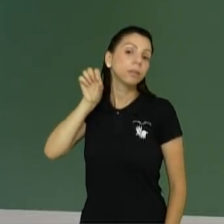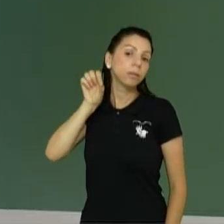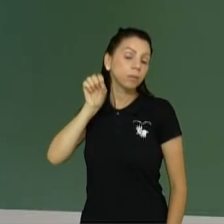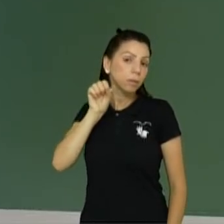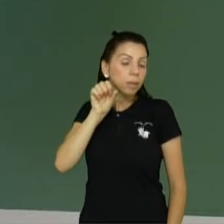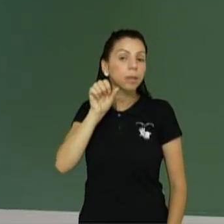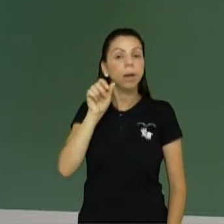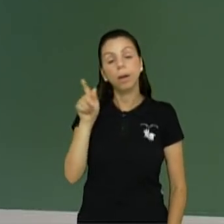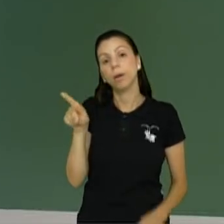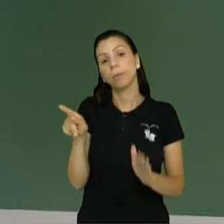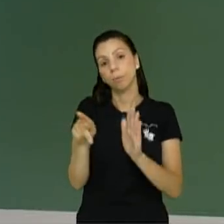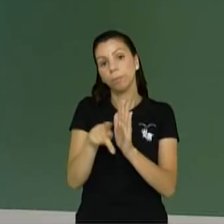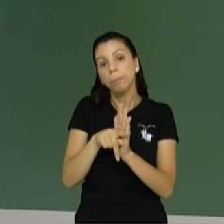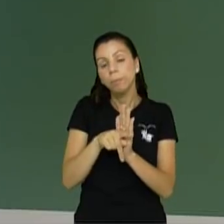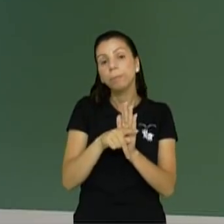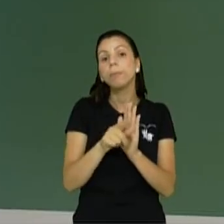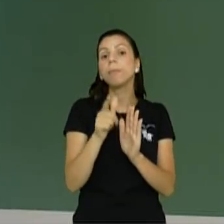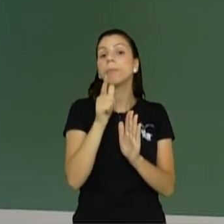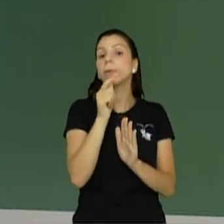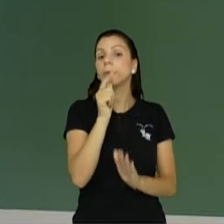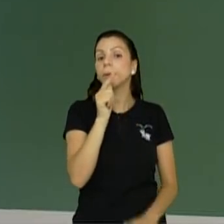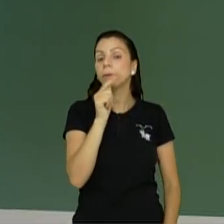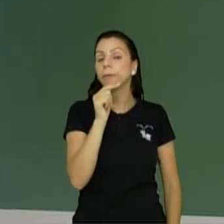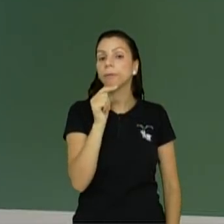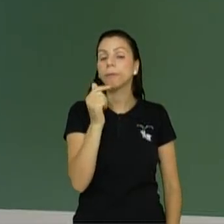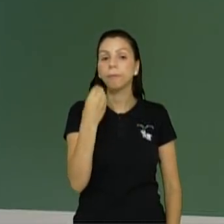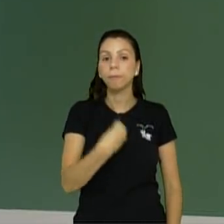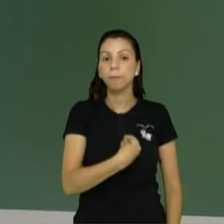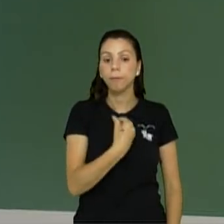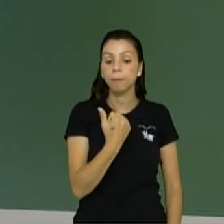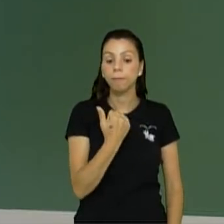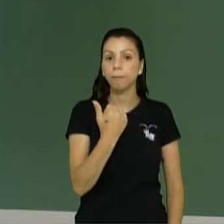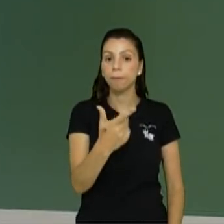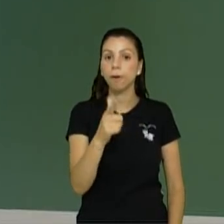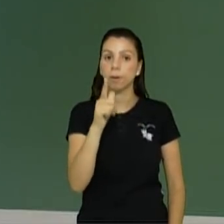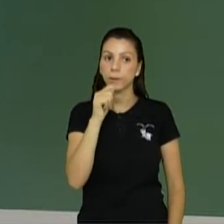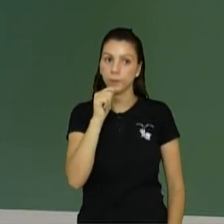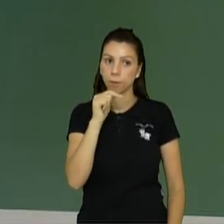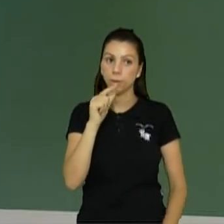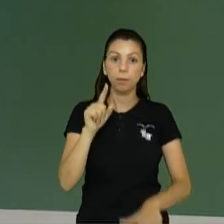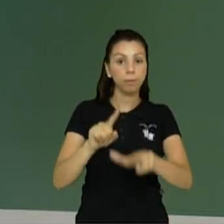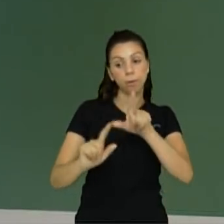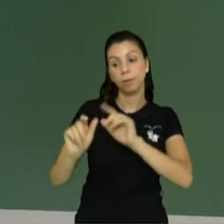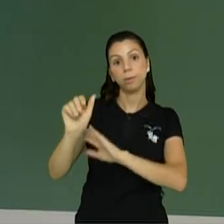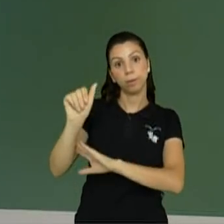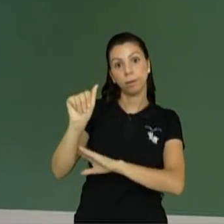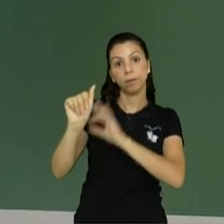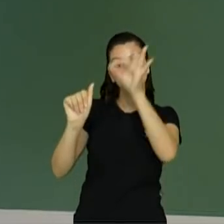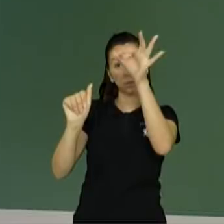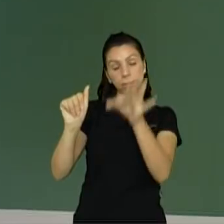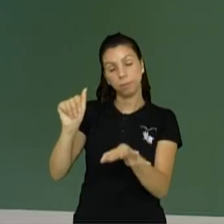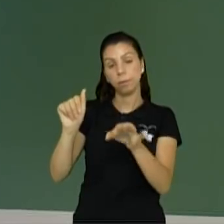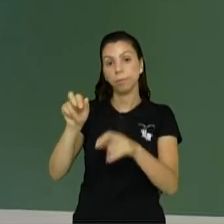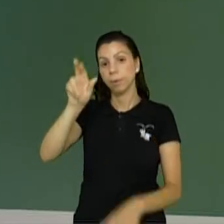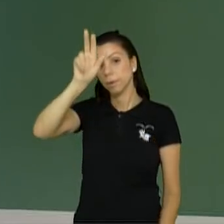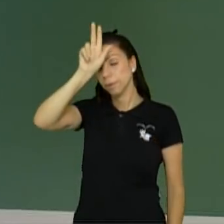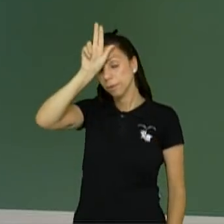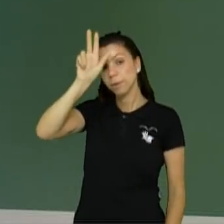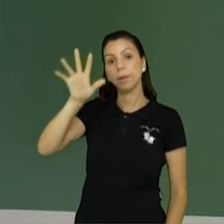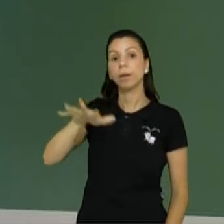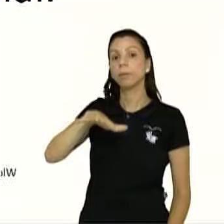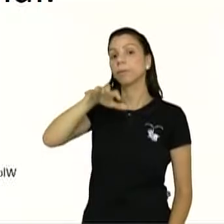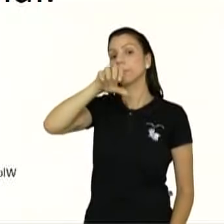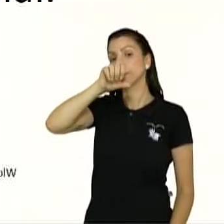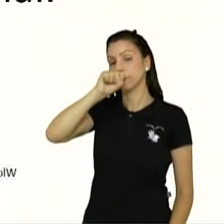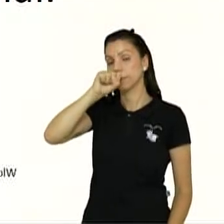dos animais artrópodes que vivem fora da água. Então, a alternativa correta é a letra A, que os insetos têm essa